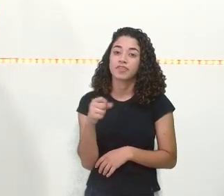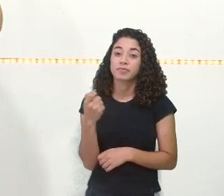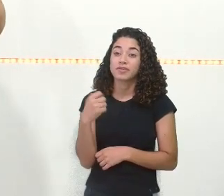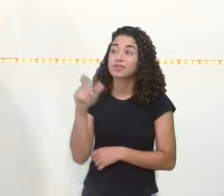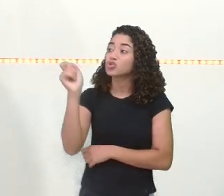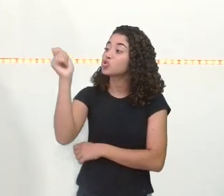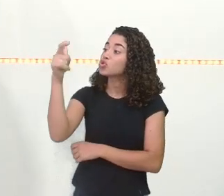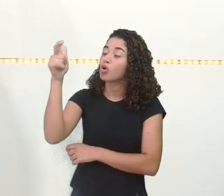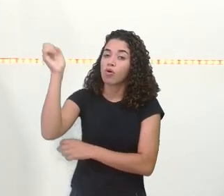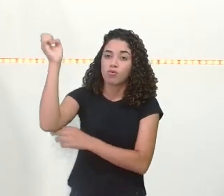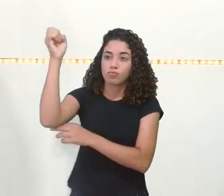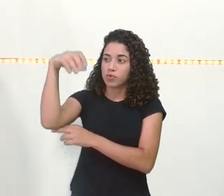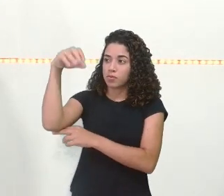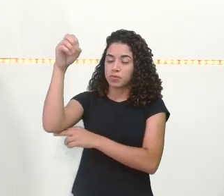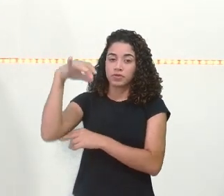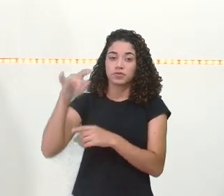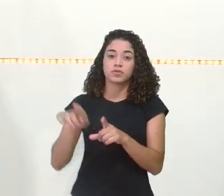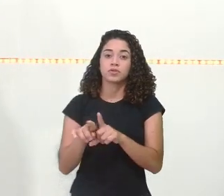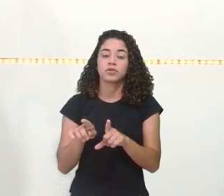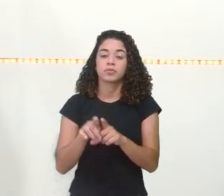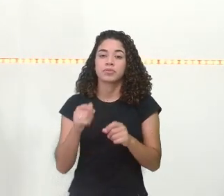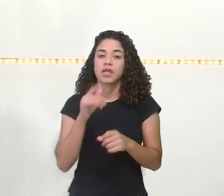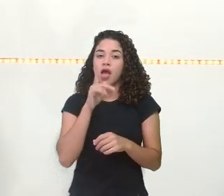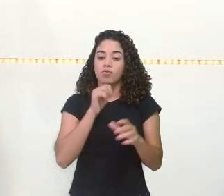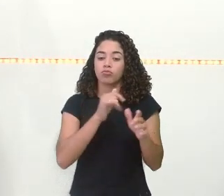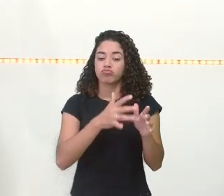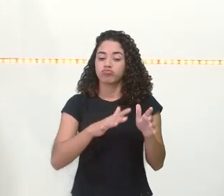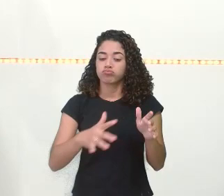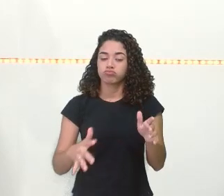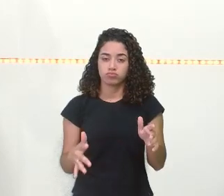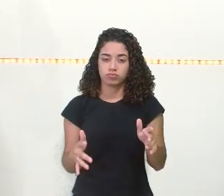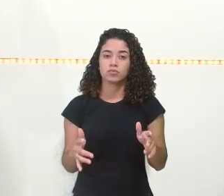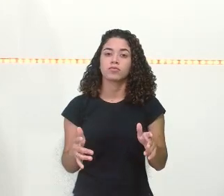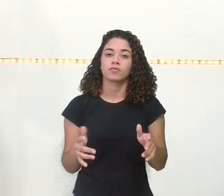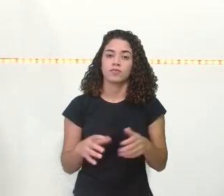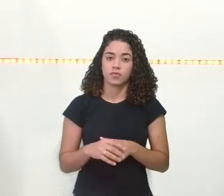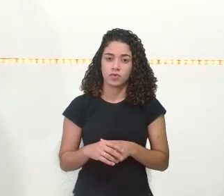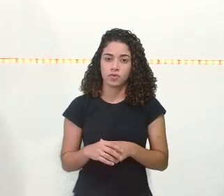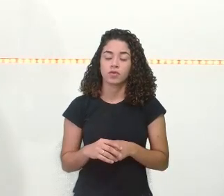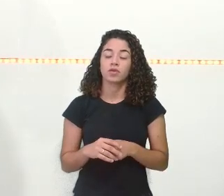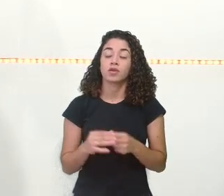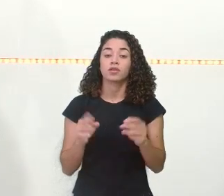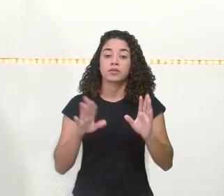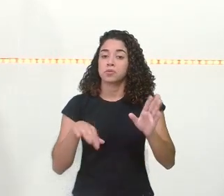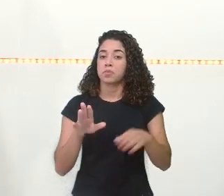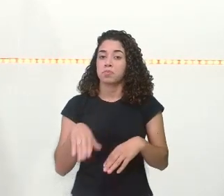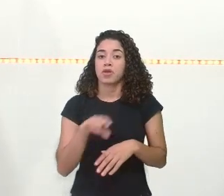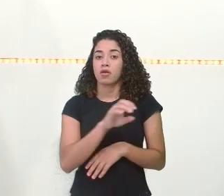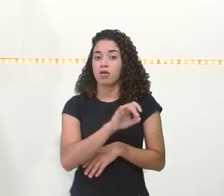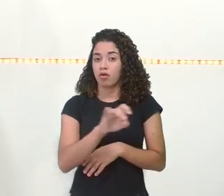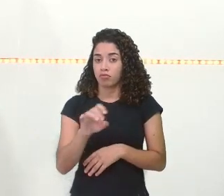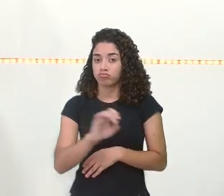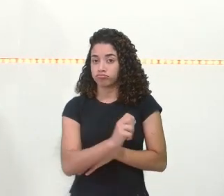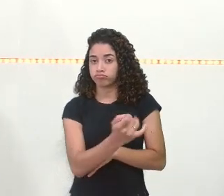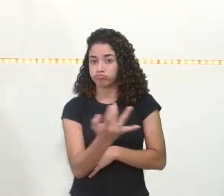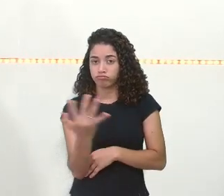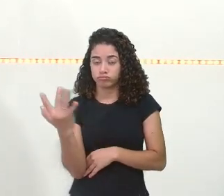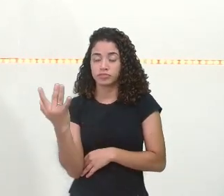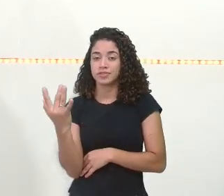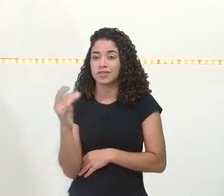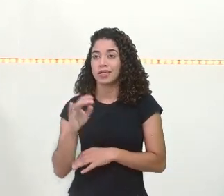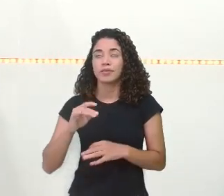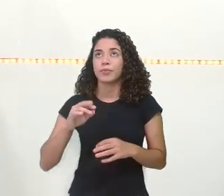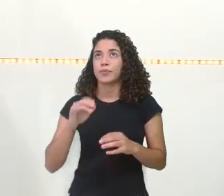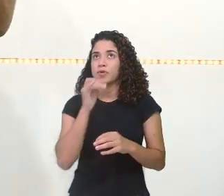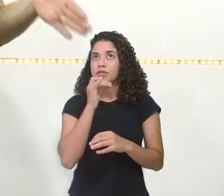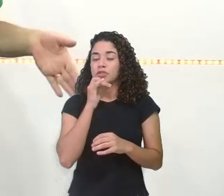sol, ela precisa de umidade, né, dependendo, claro, de cada planta, e de solos também para ela. Nem todo